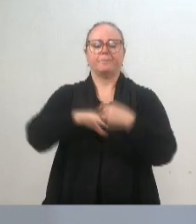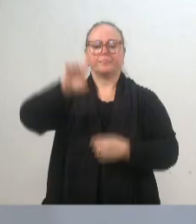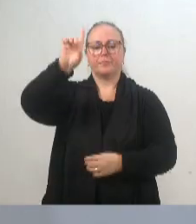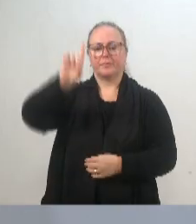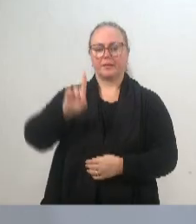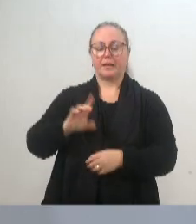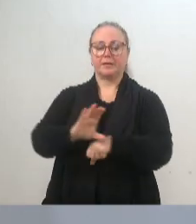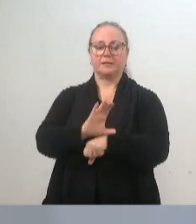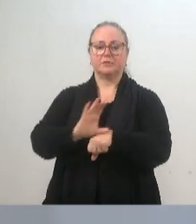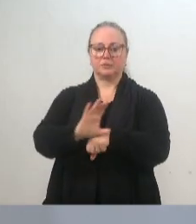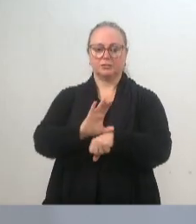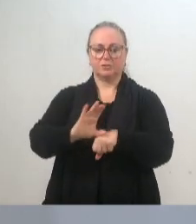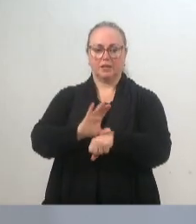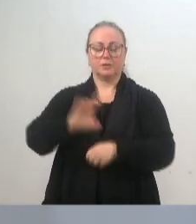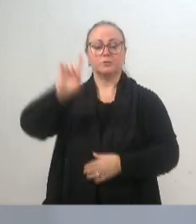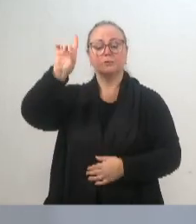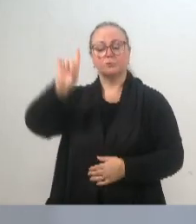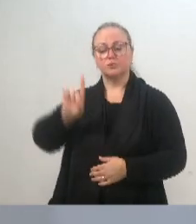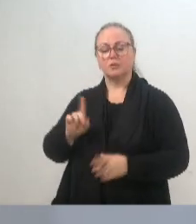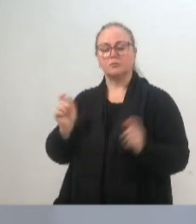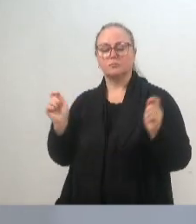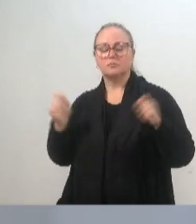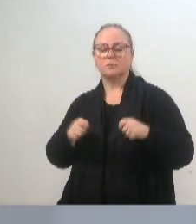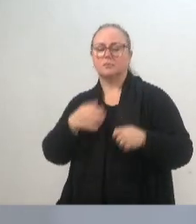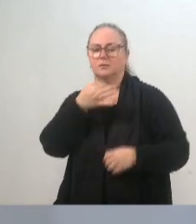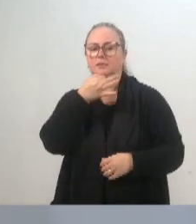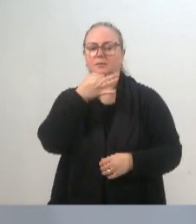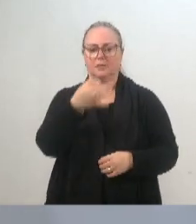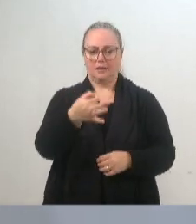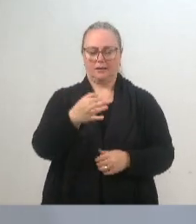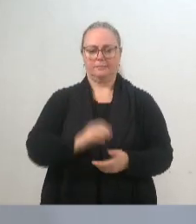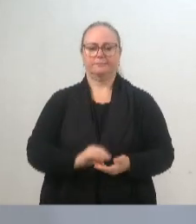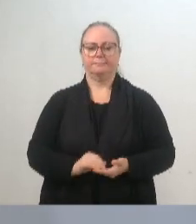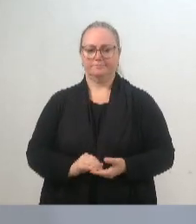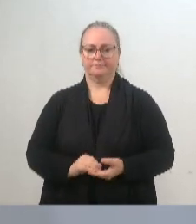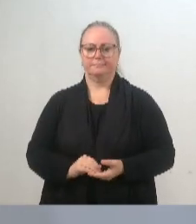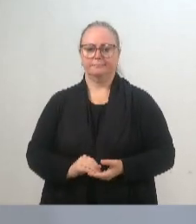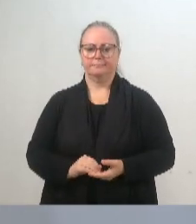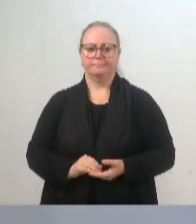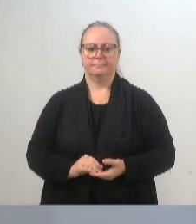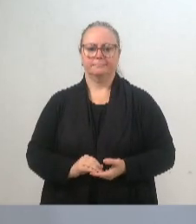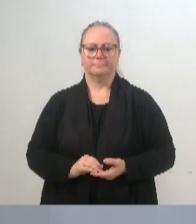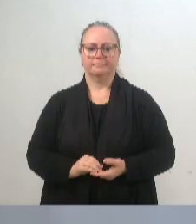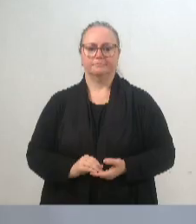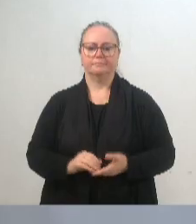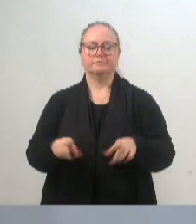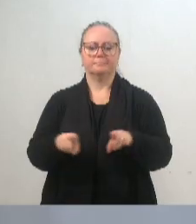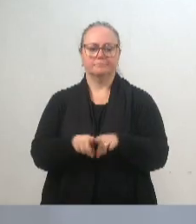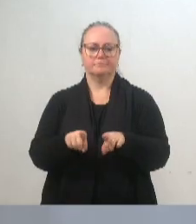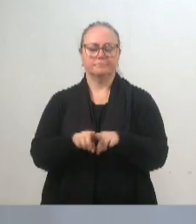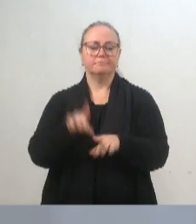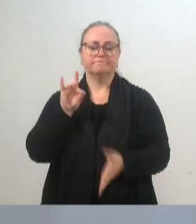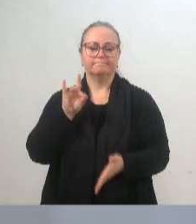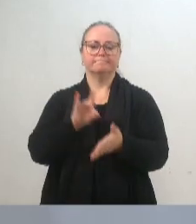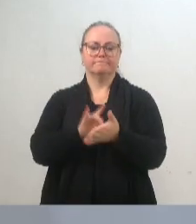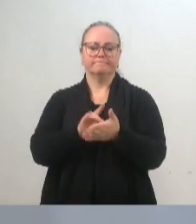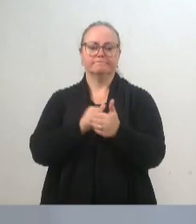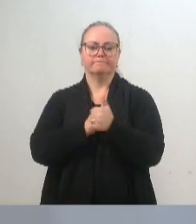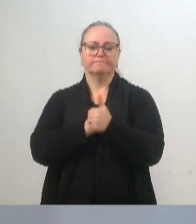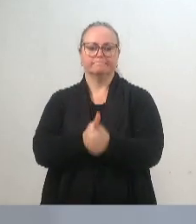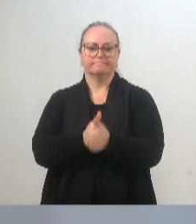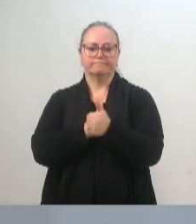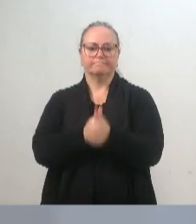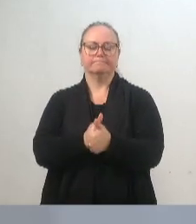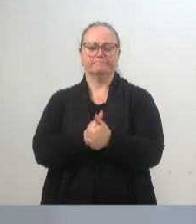constitucionais, pedindo pelo direito de ter opinião. Inclusive, gostaria de salientar que seguimos estando